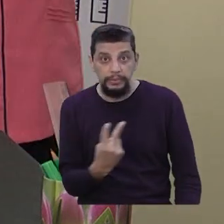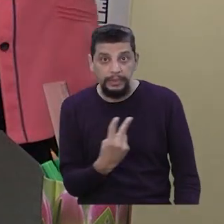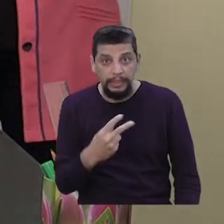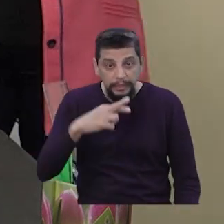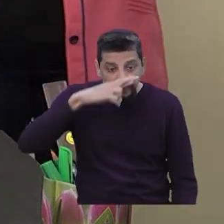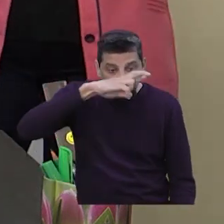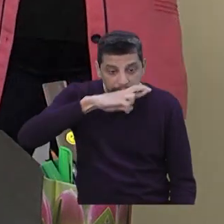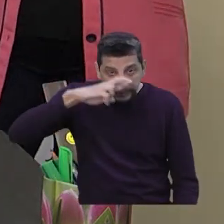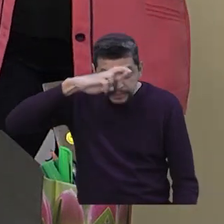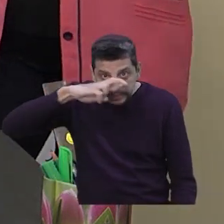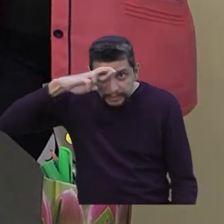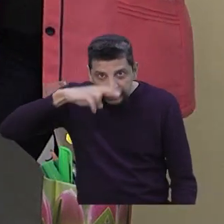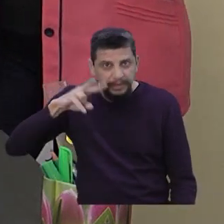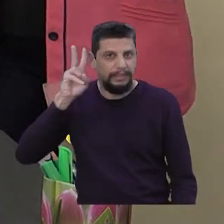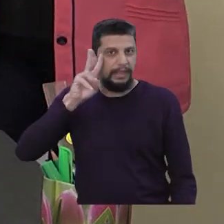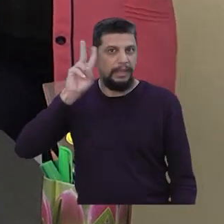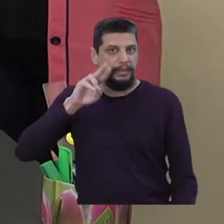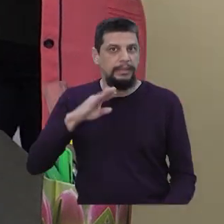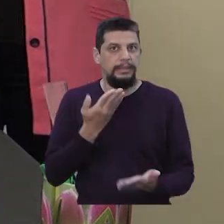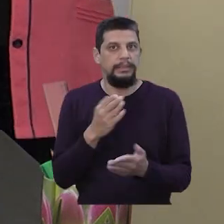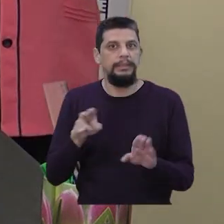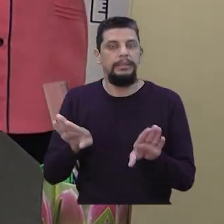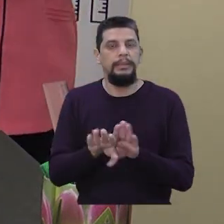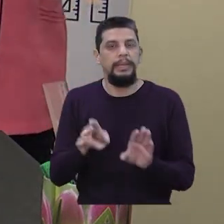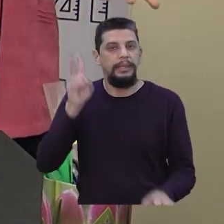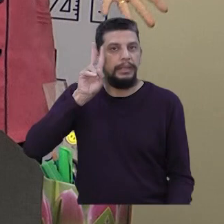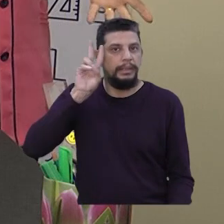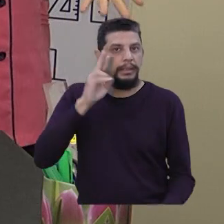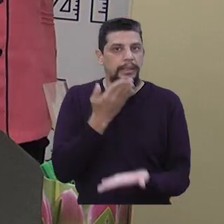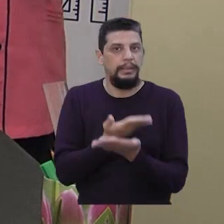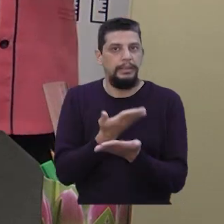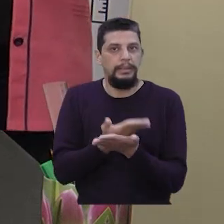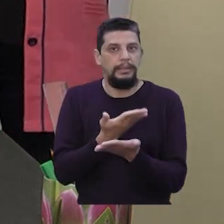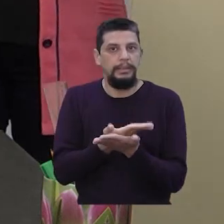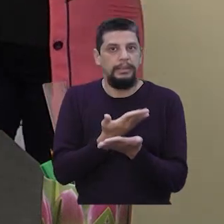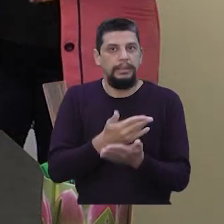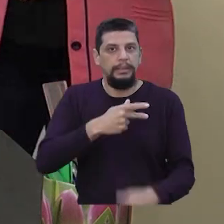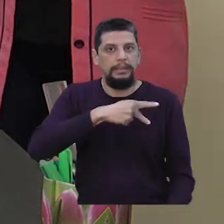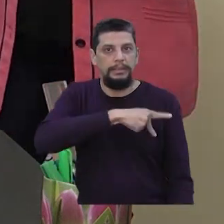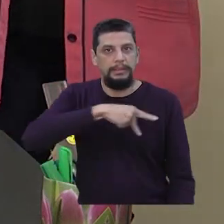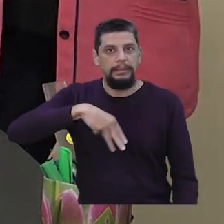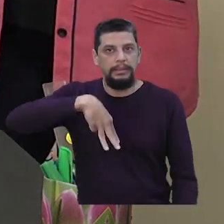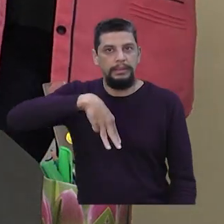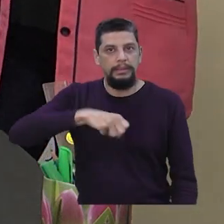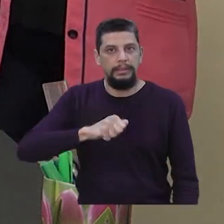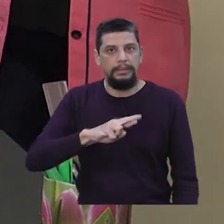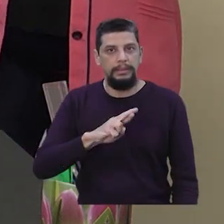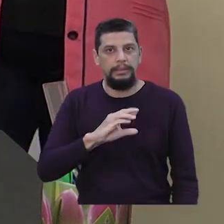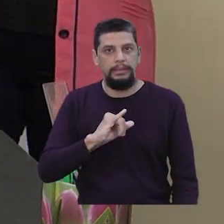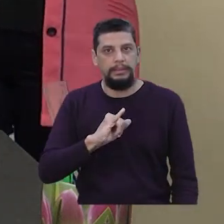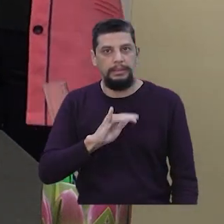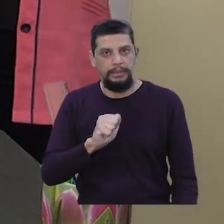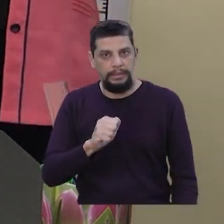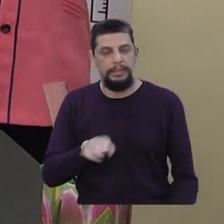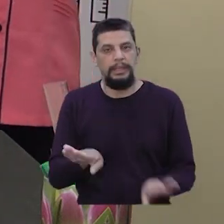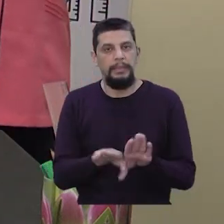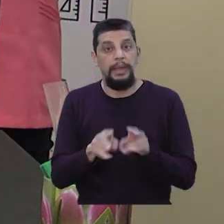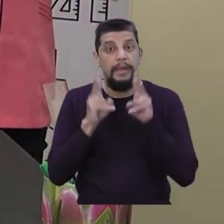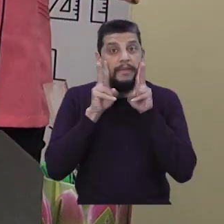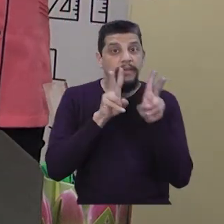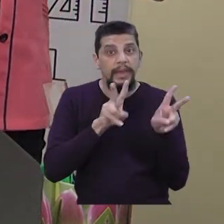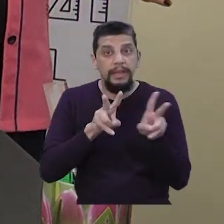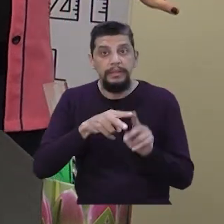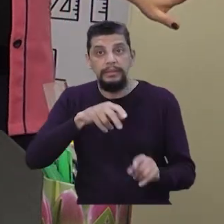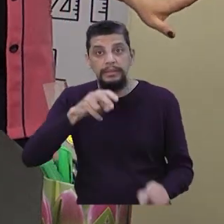detetives, não lembradas? E vamos relembrar também a aula da professora Márcia, que trabalhou com vocês. Nós vamos estar ouvindo uma história.